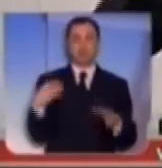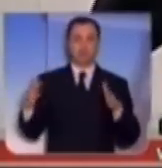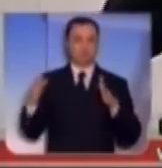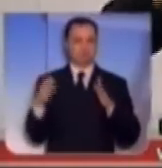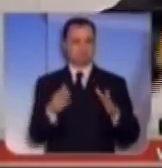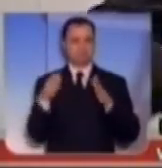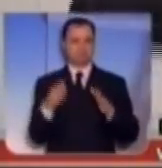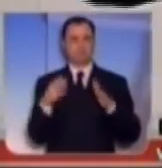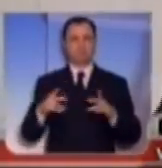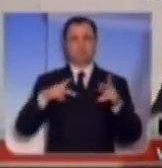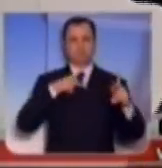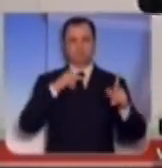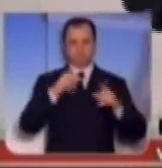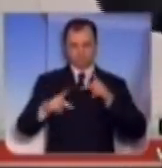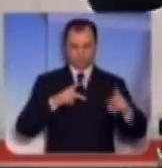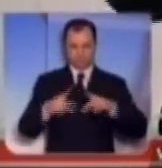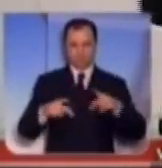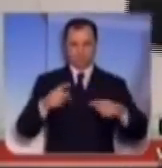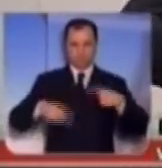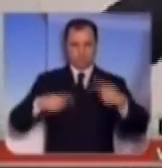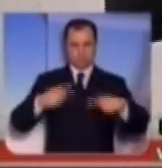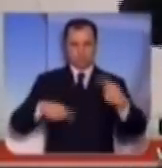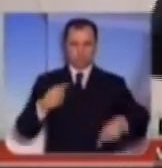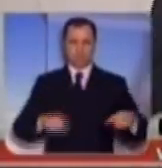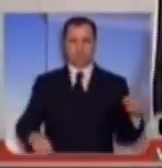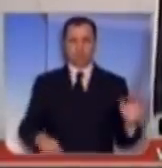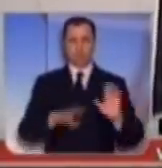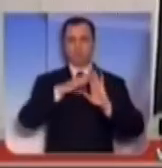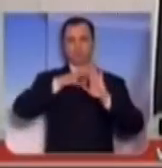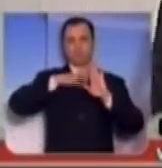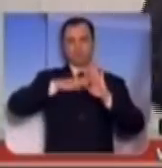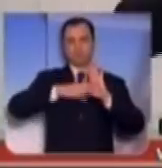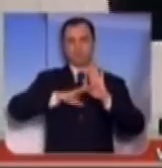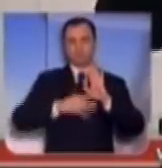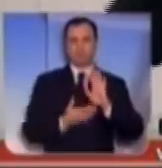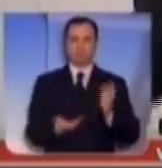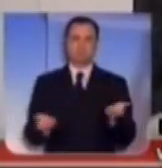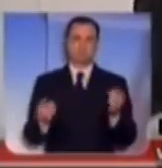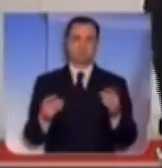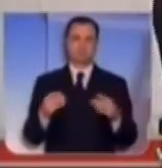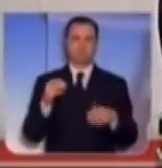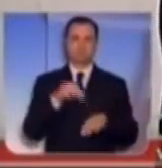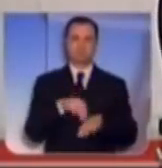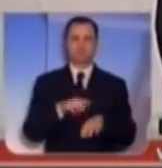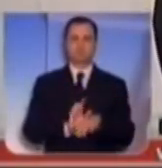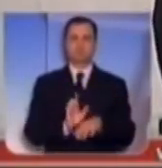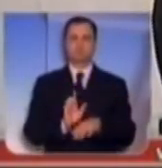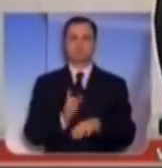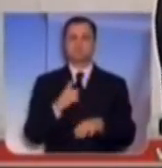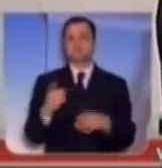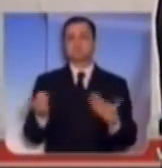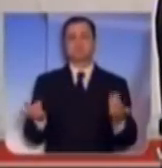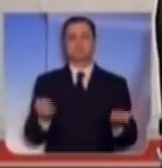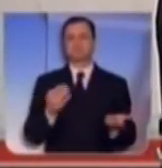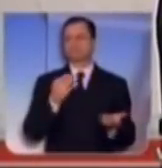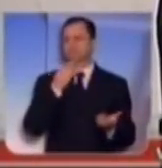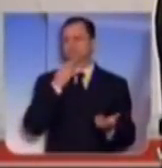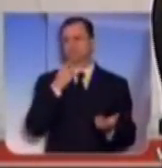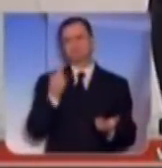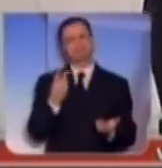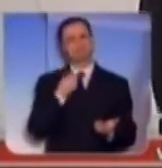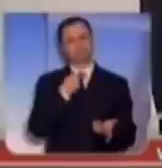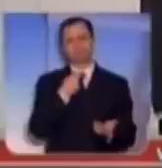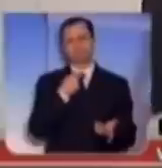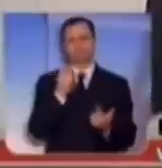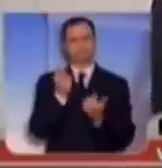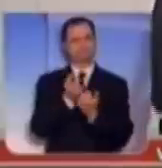em curso uma política de destruição da carreira do magistério. Na minha opinião, ele não tem mais condições de ficar nesse cargo,